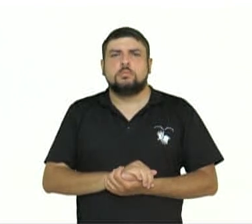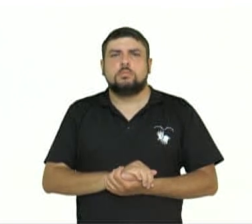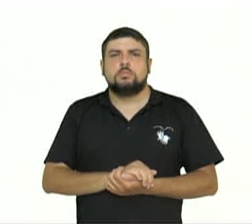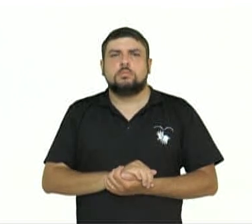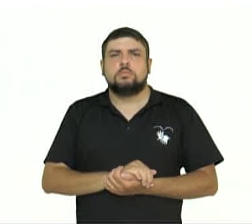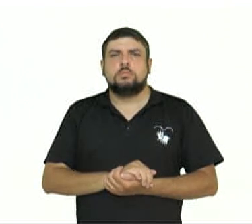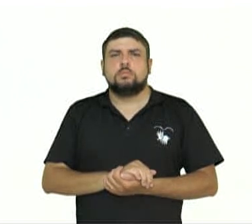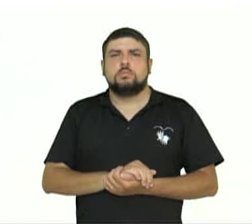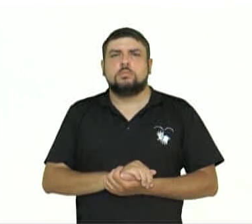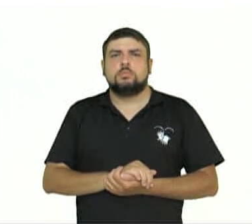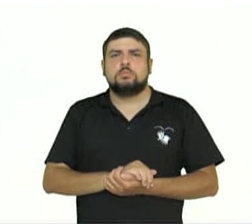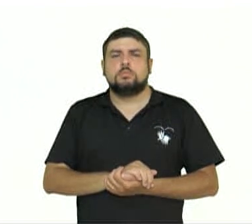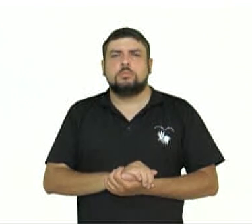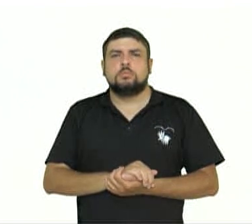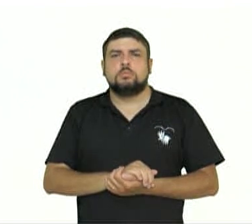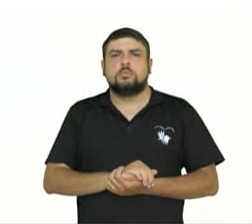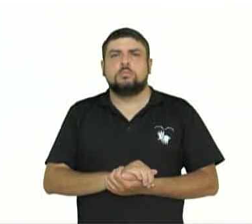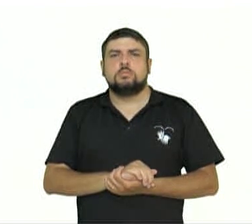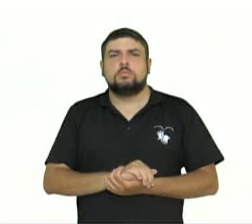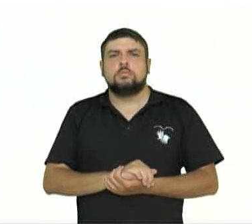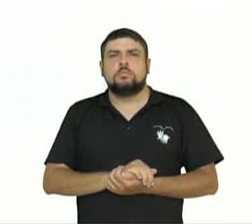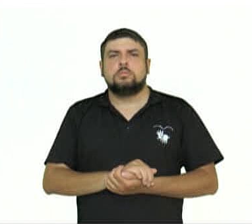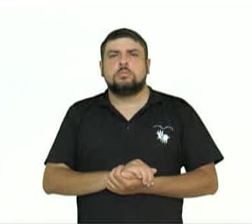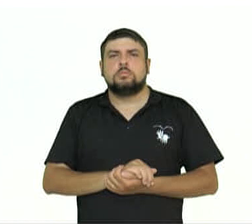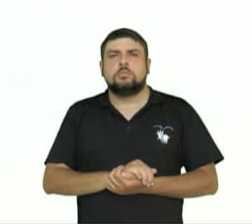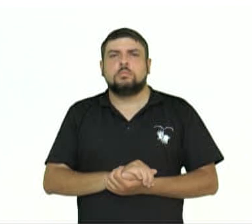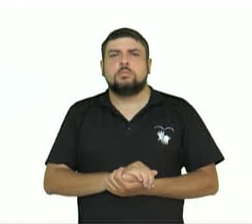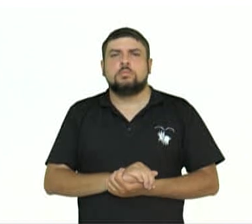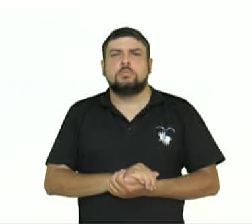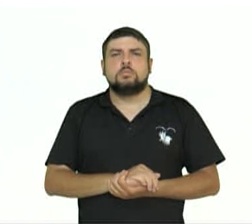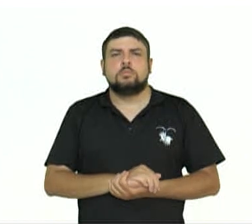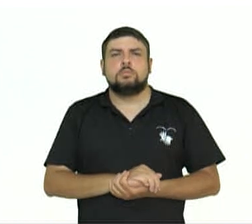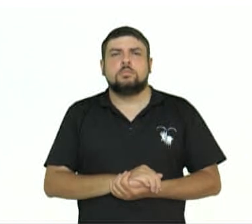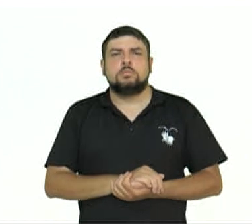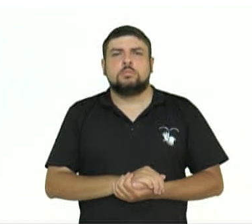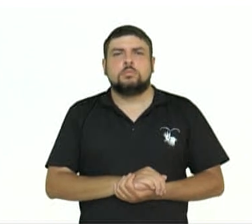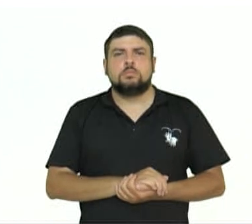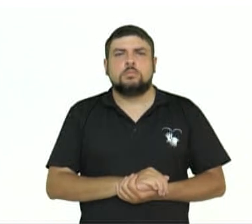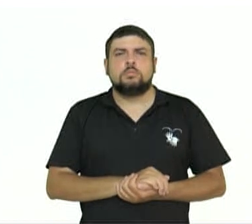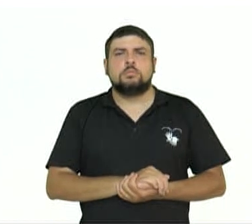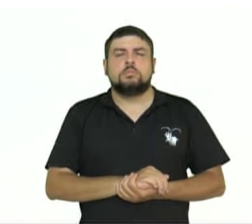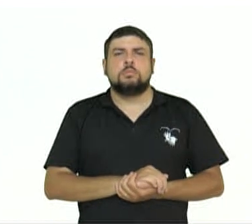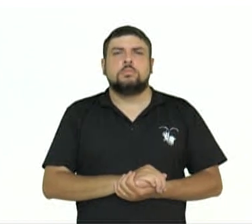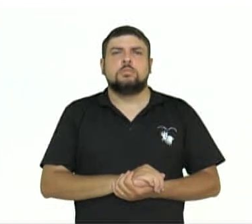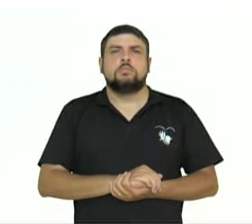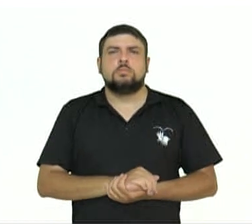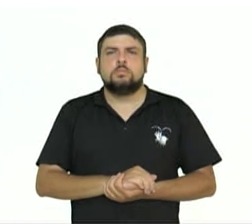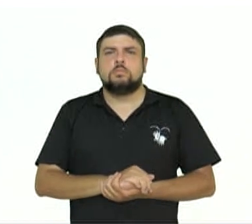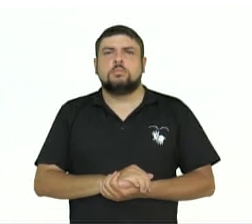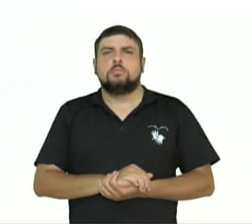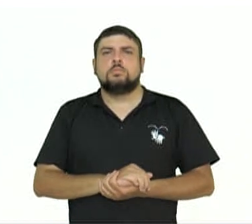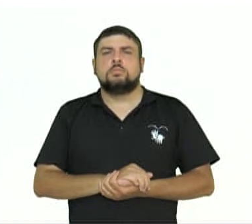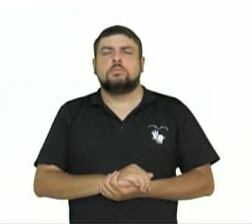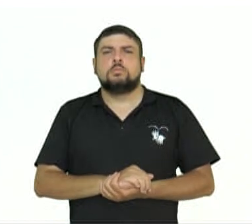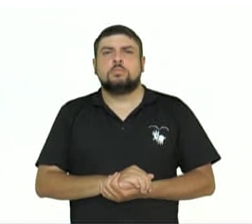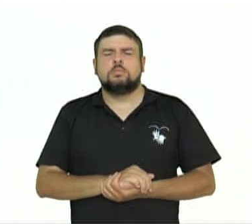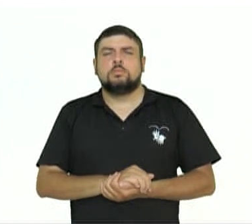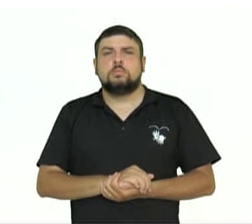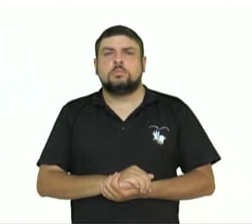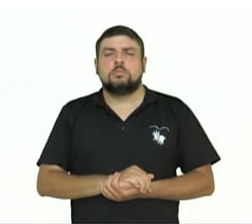sustantivo y que aporta información adicional o complementa su significado.